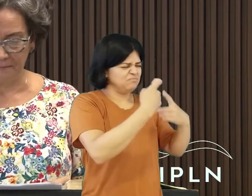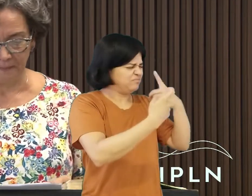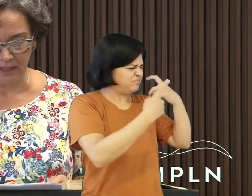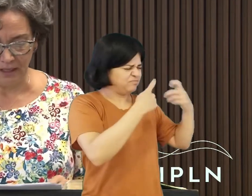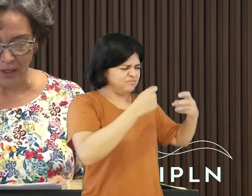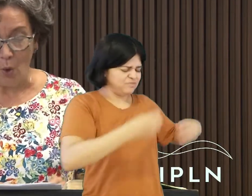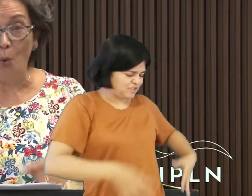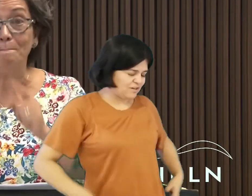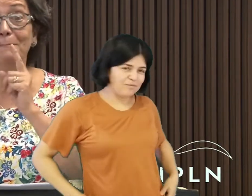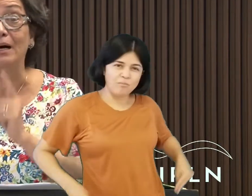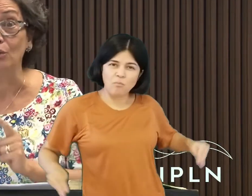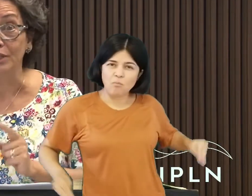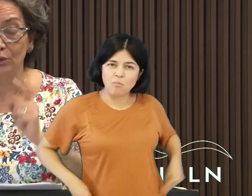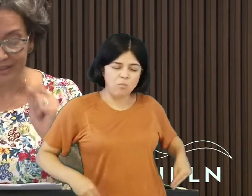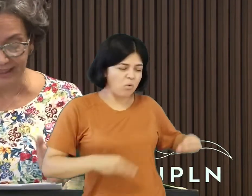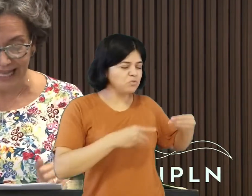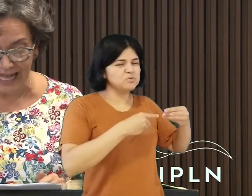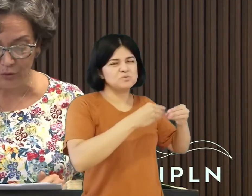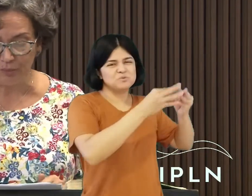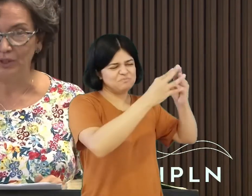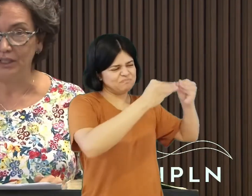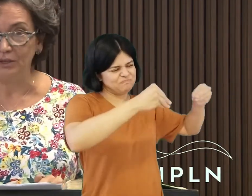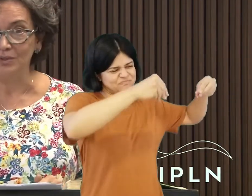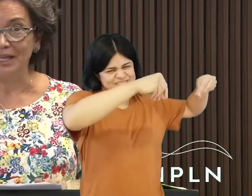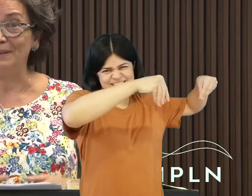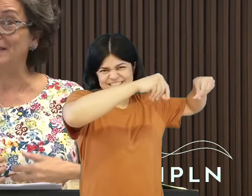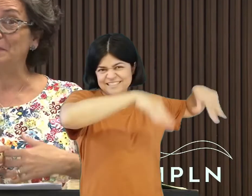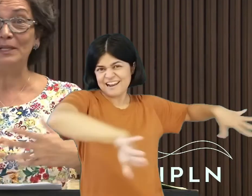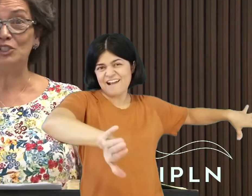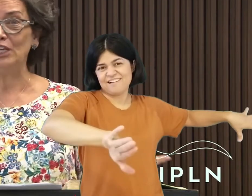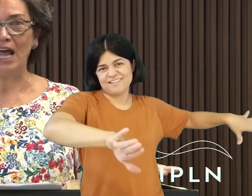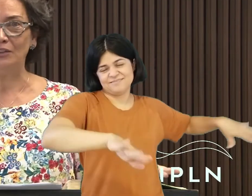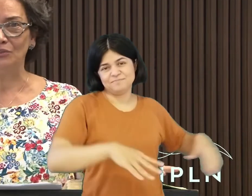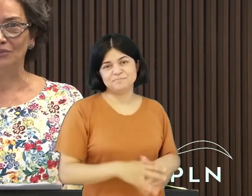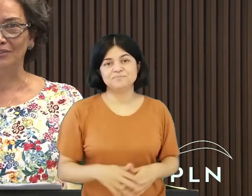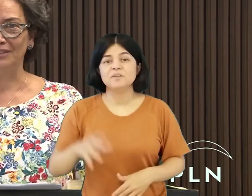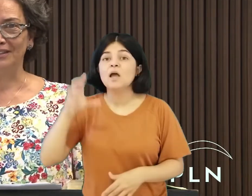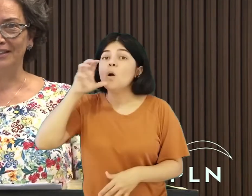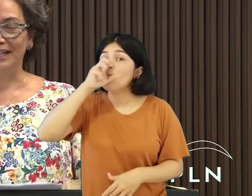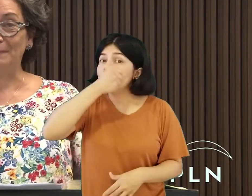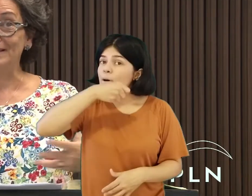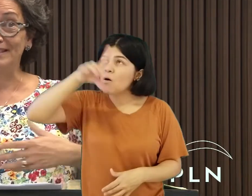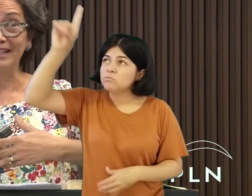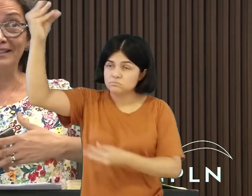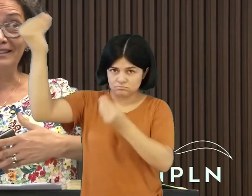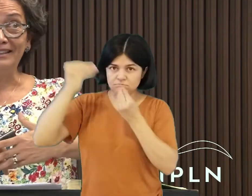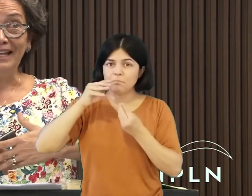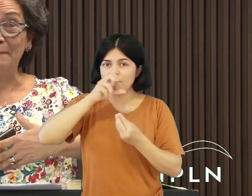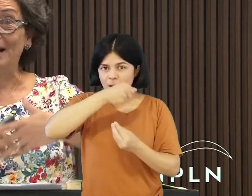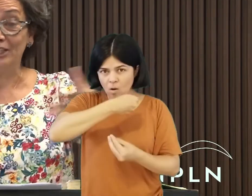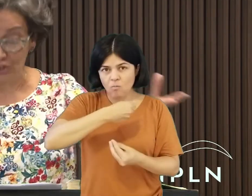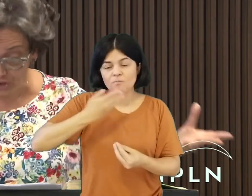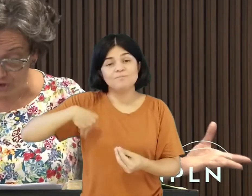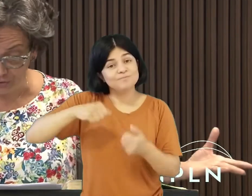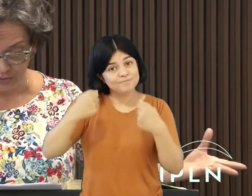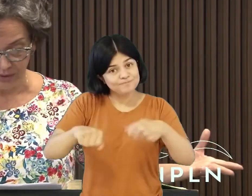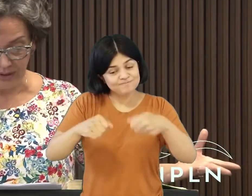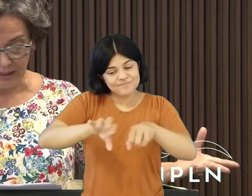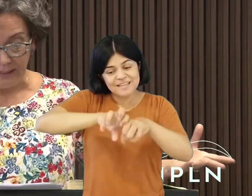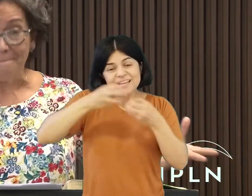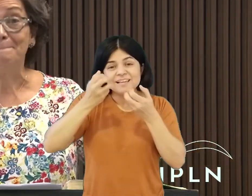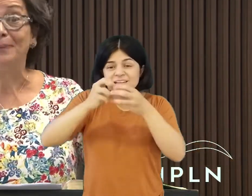apodrece. O pão que nos é dado por Deus é para ser partilhado, é para ser